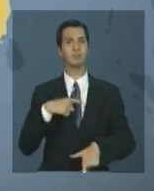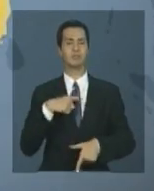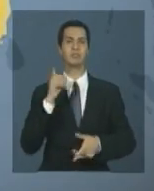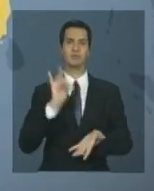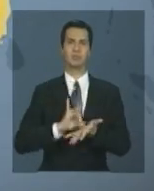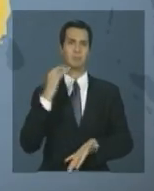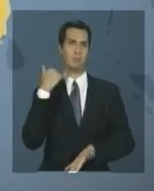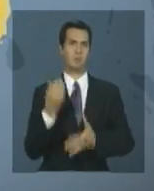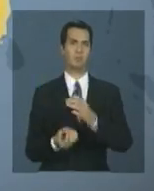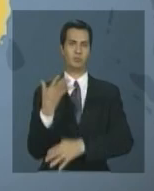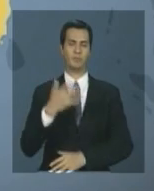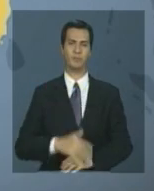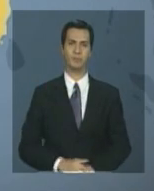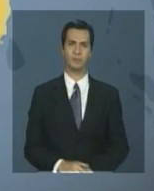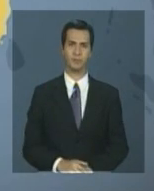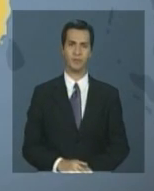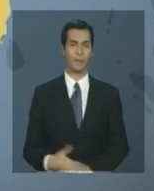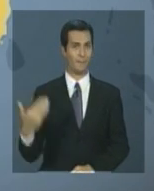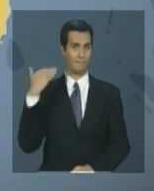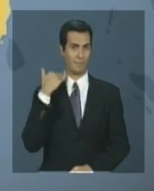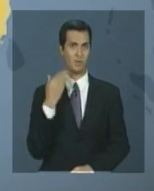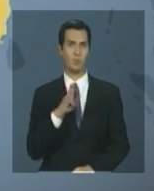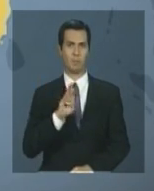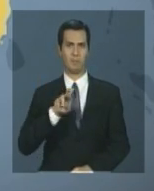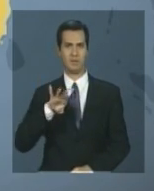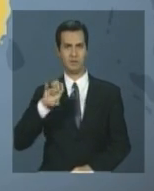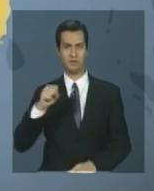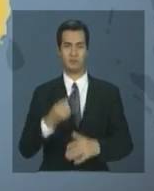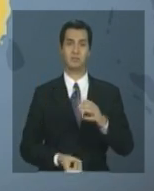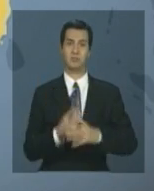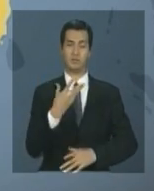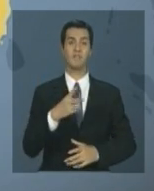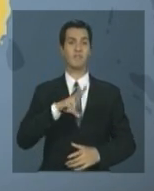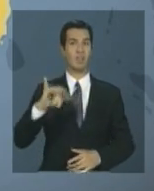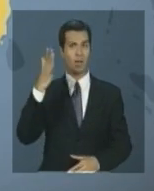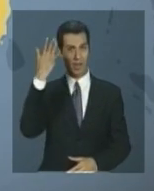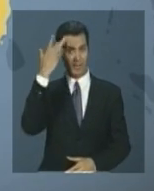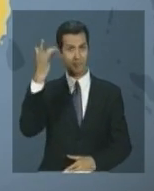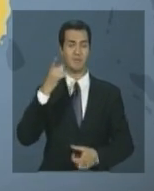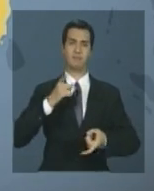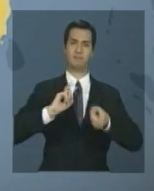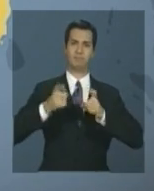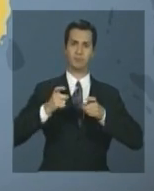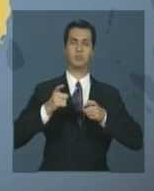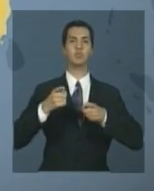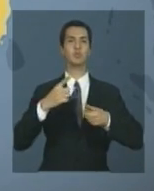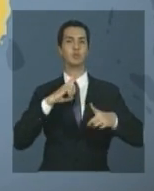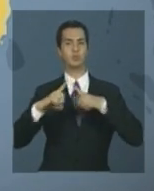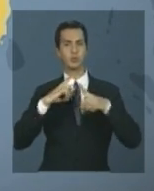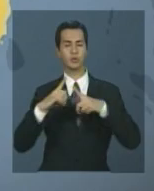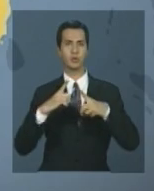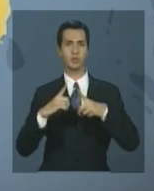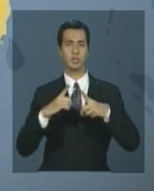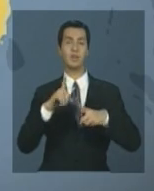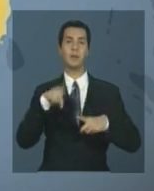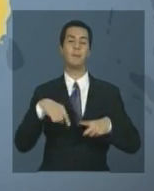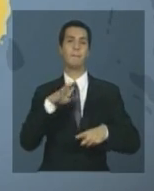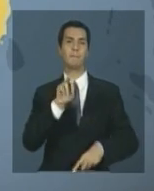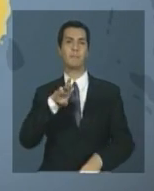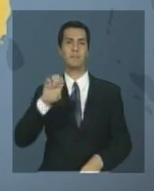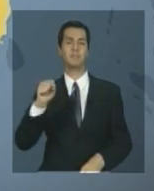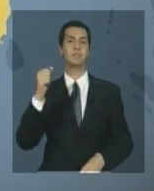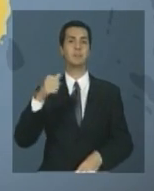Bom, e a criação do banco é apenas um dos assuntos que serão discutidos amanhã pelos líderes dos países que formam o BRICS: Brasil, Rússia,